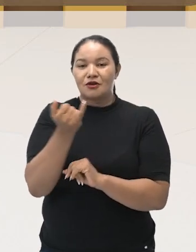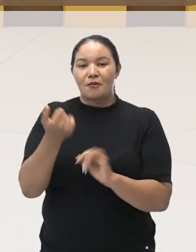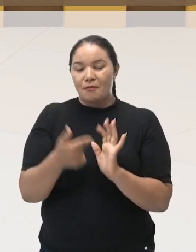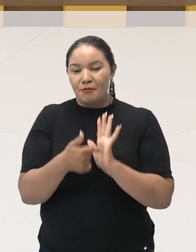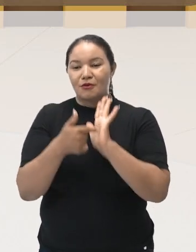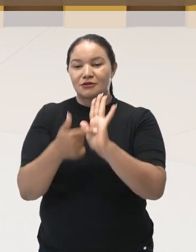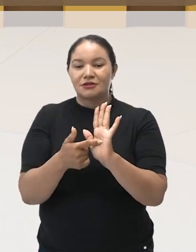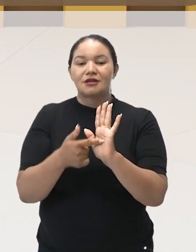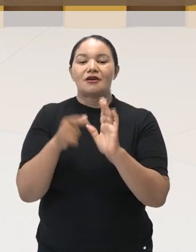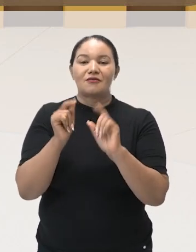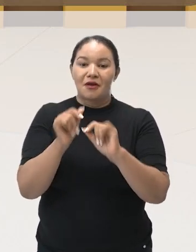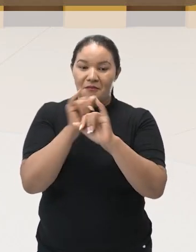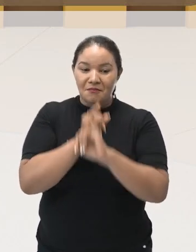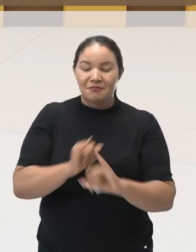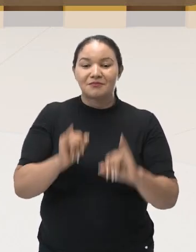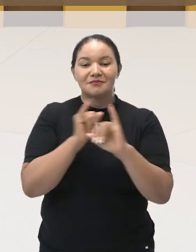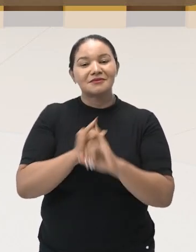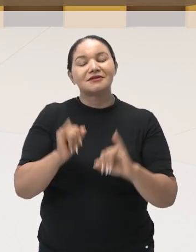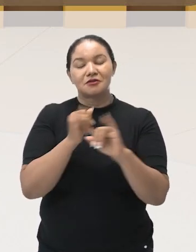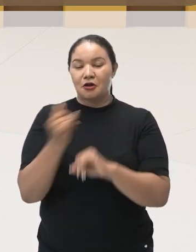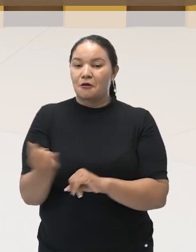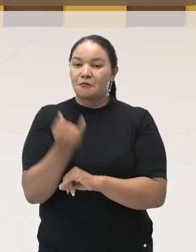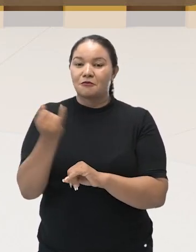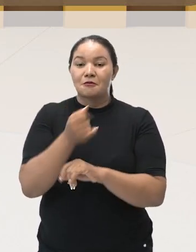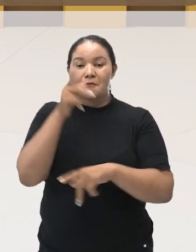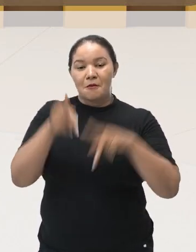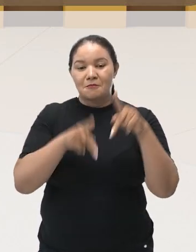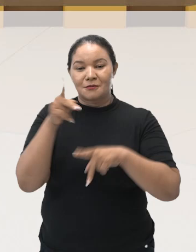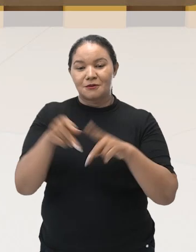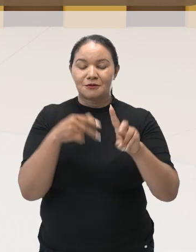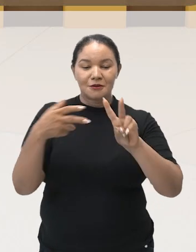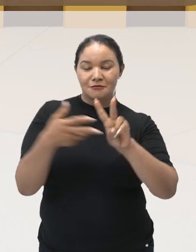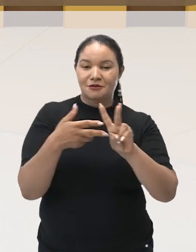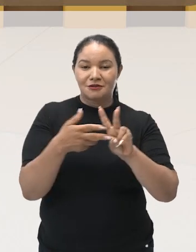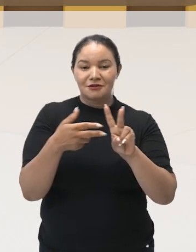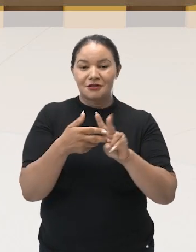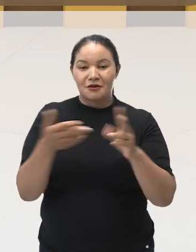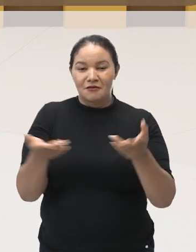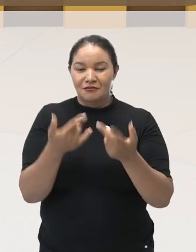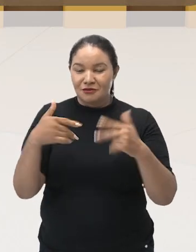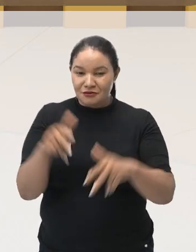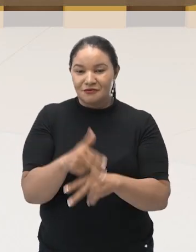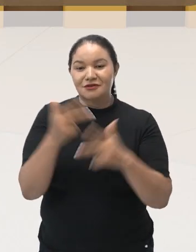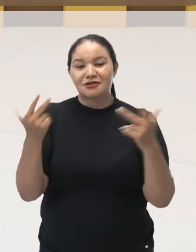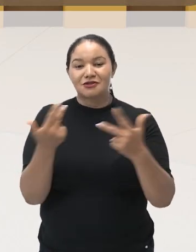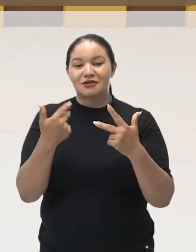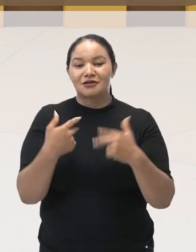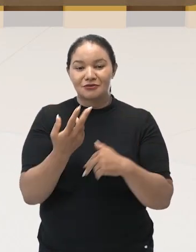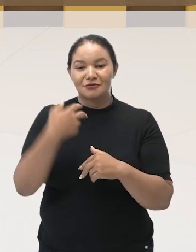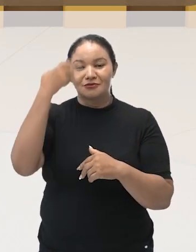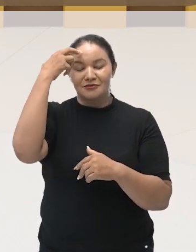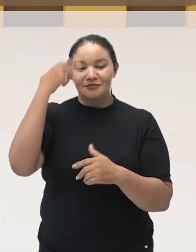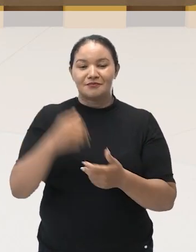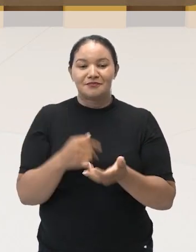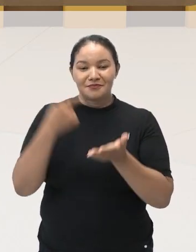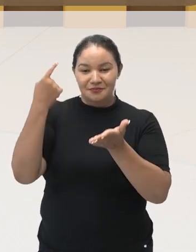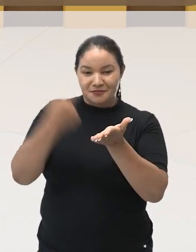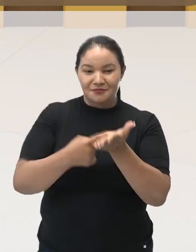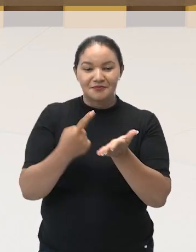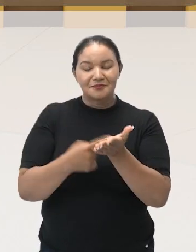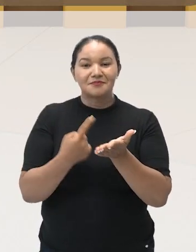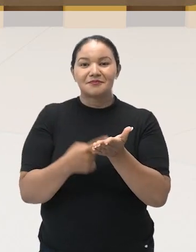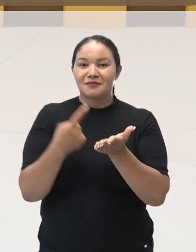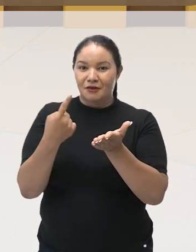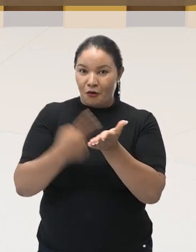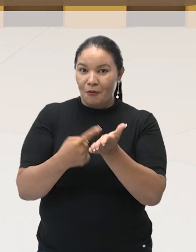essa mensagem das populações indígenas e dessa diversidade. Vamos marcar um encontro lá no Parque das Tribos?